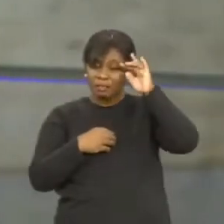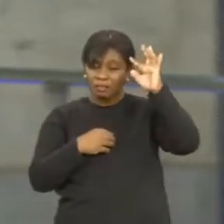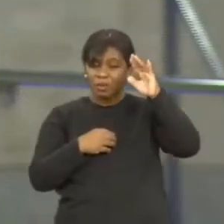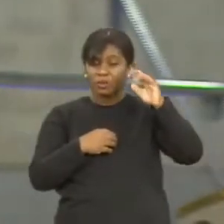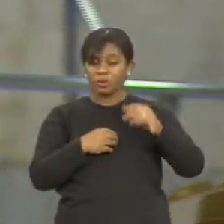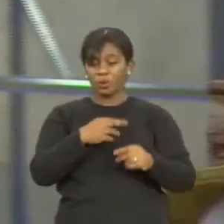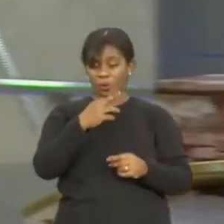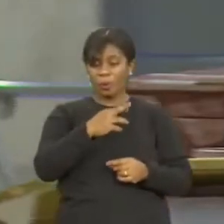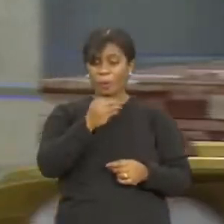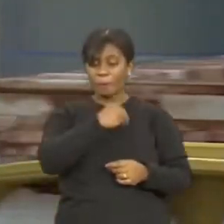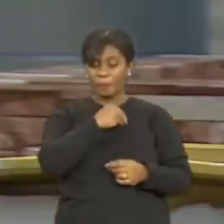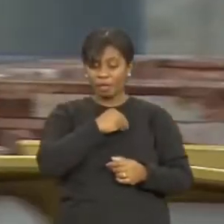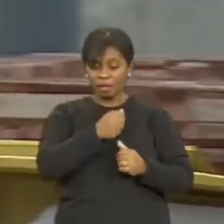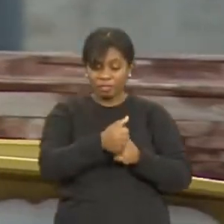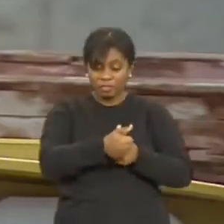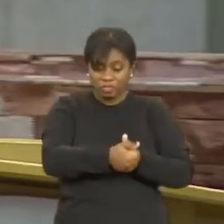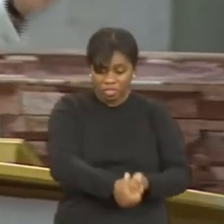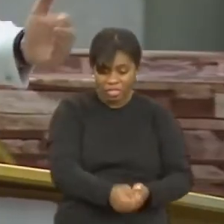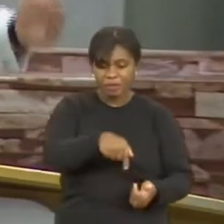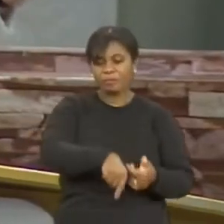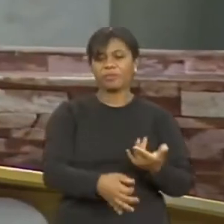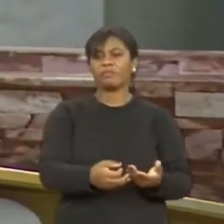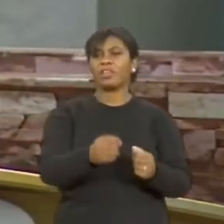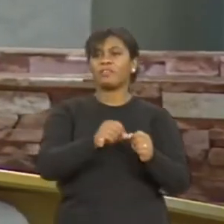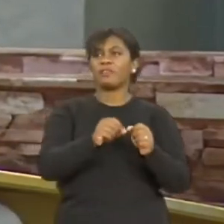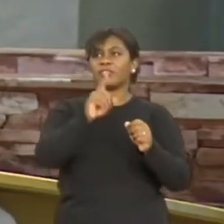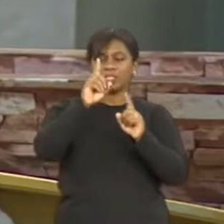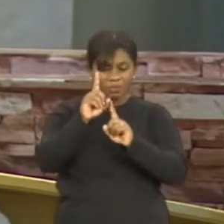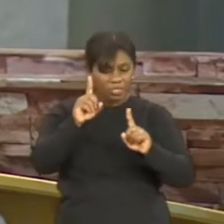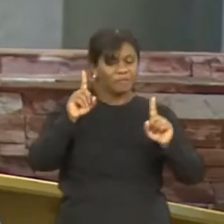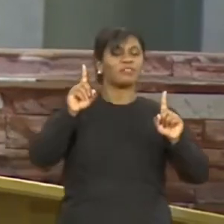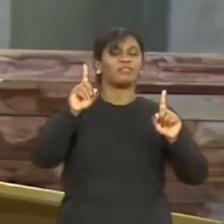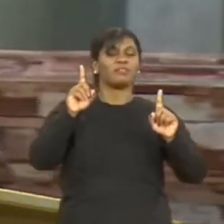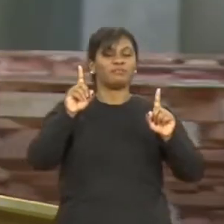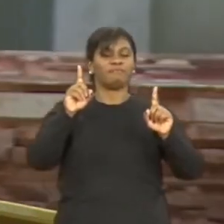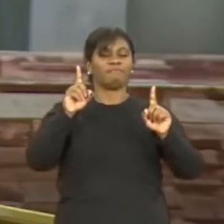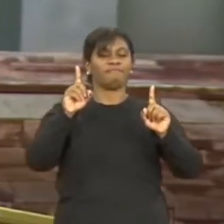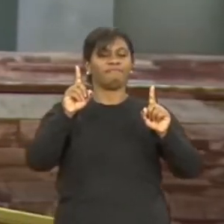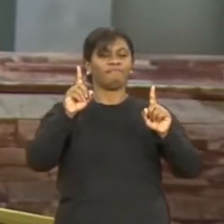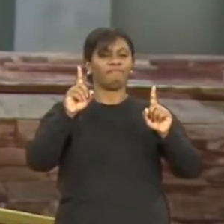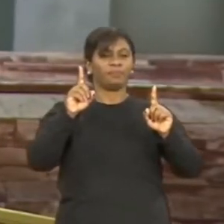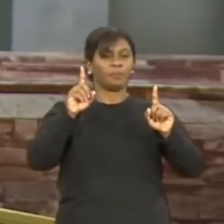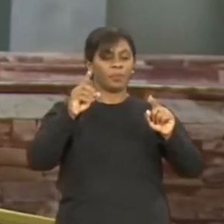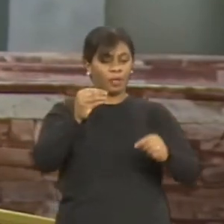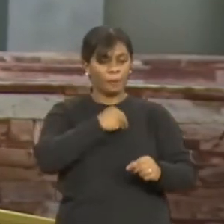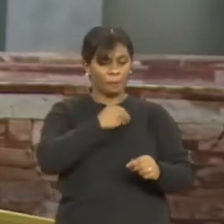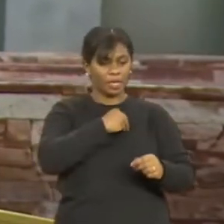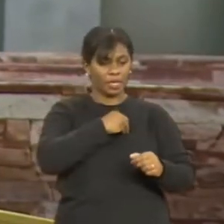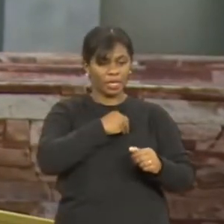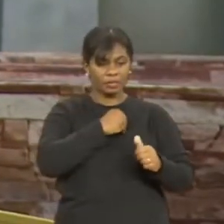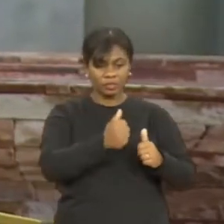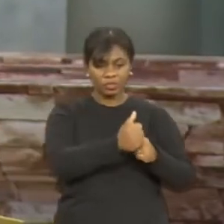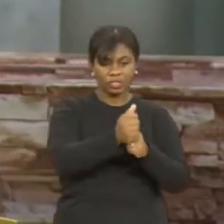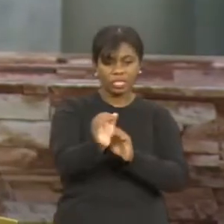O pecado leva você a se distanciar de Deus. O pecado te leva para os planos do mal e